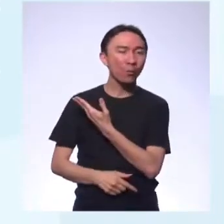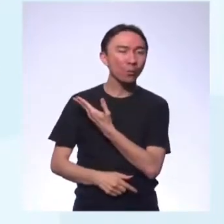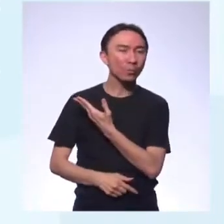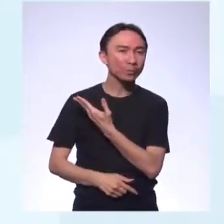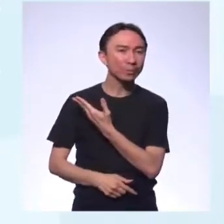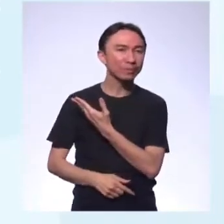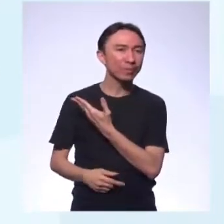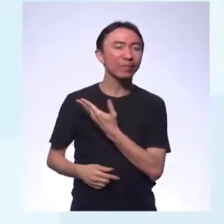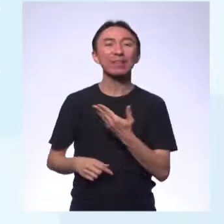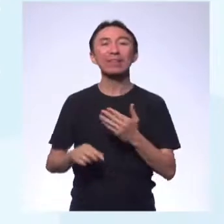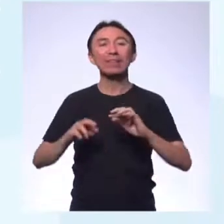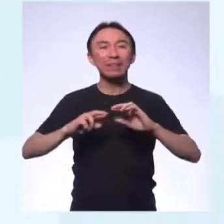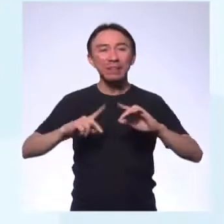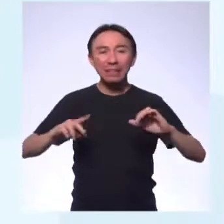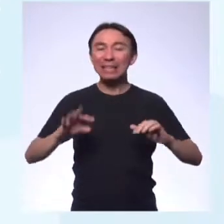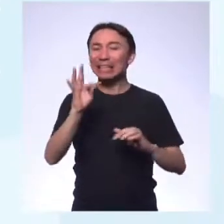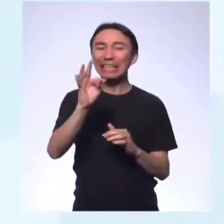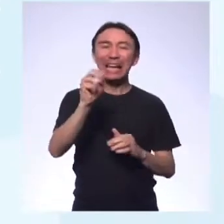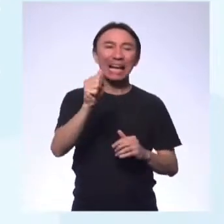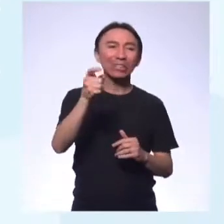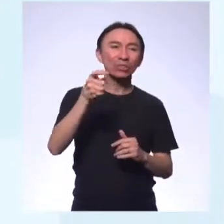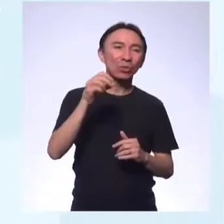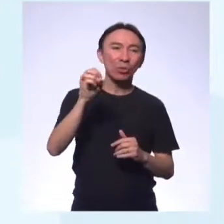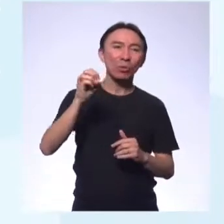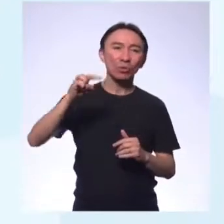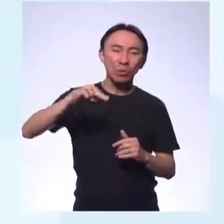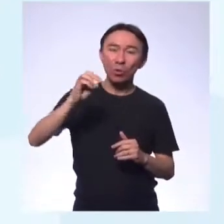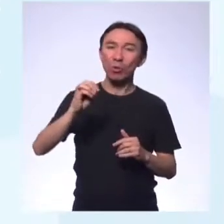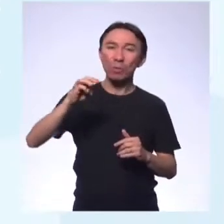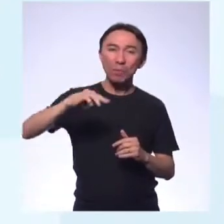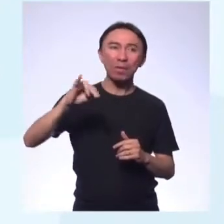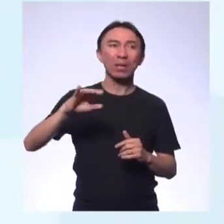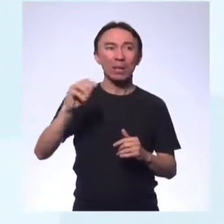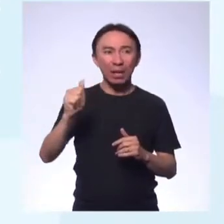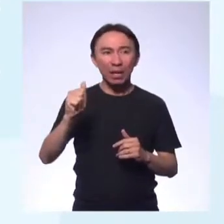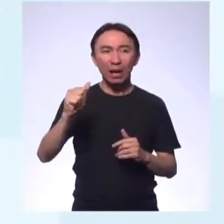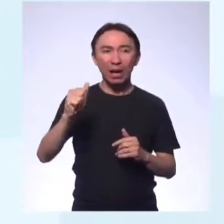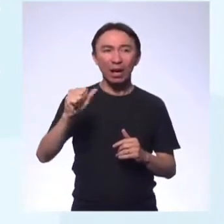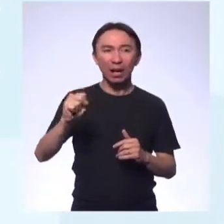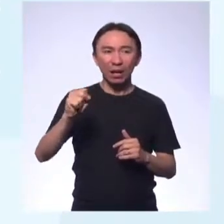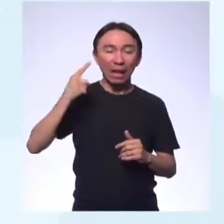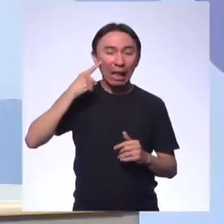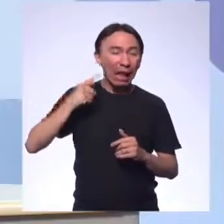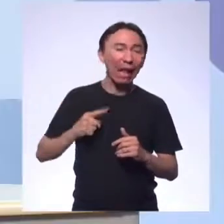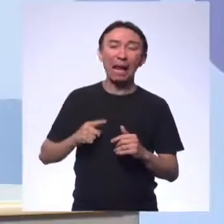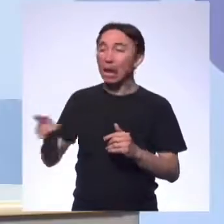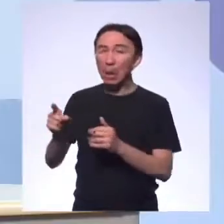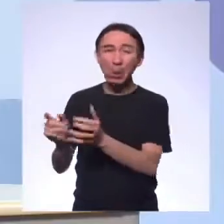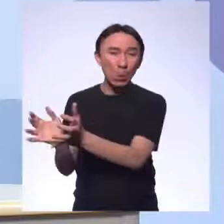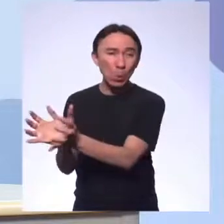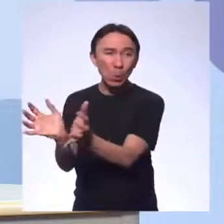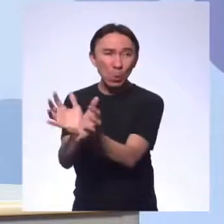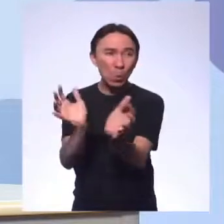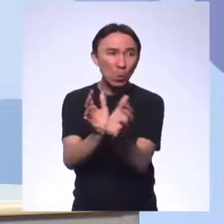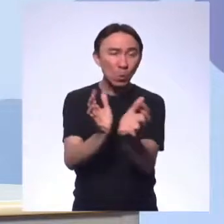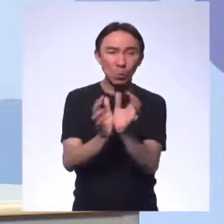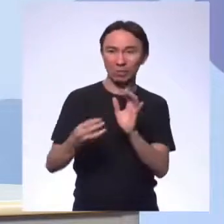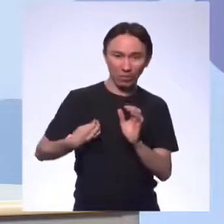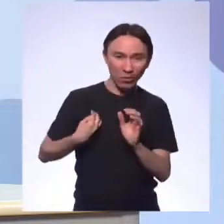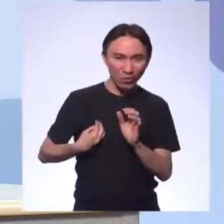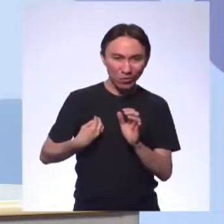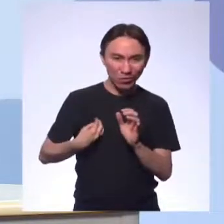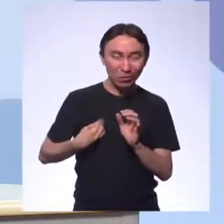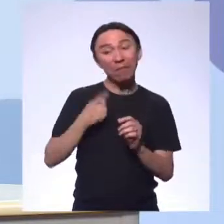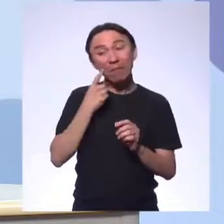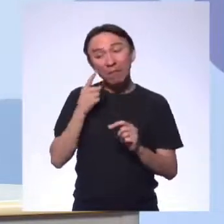categorias taxonômicas utilizadas na classificação dos seres vivos. E a Daniela vai falar para você